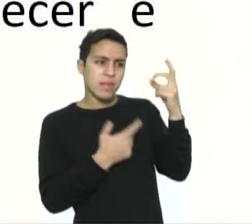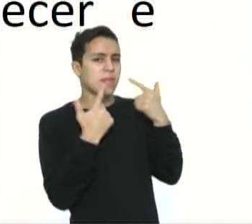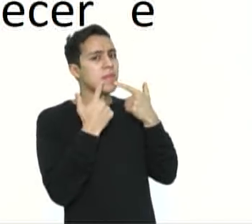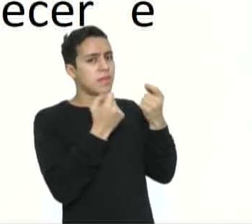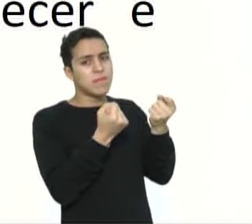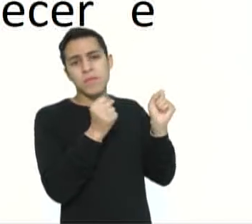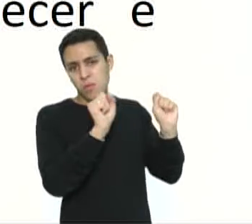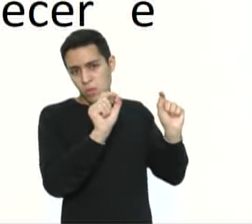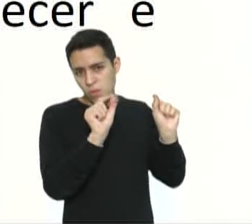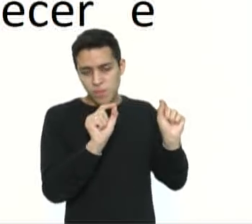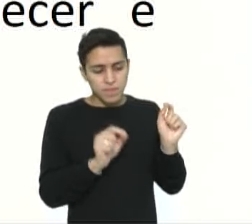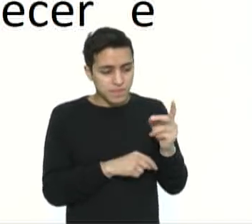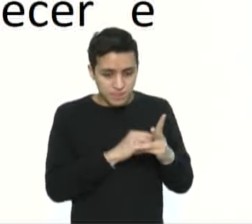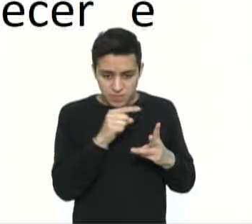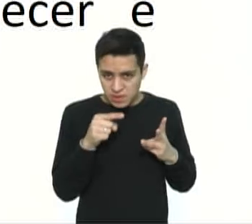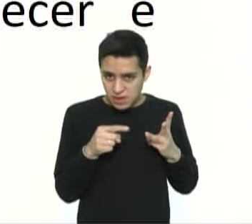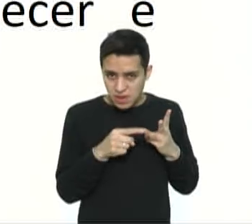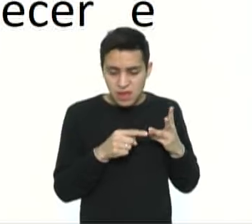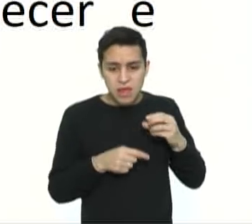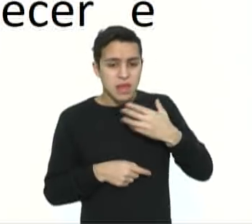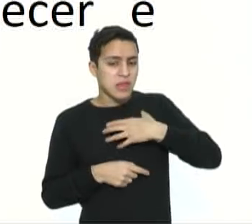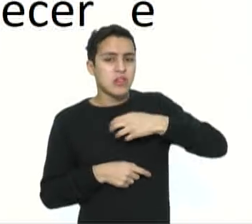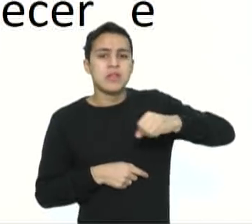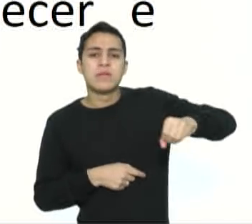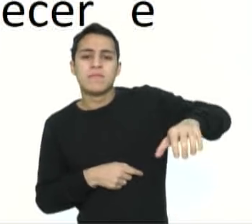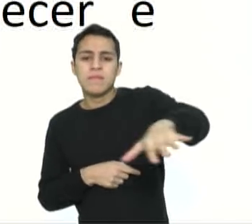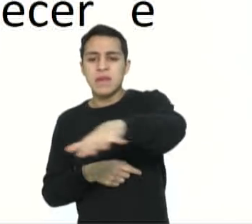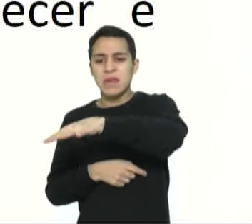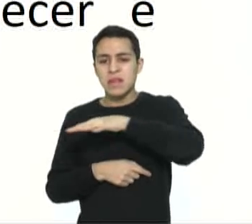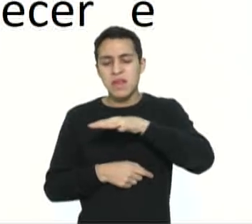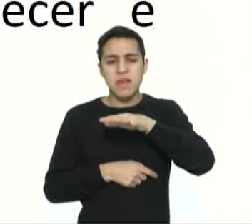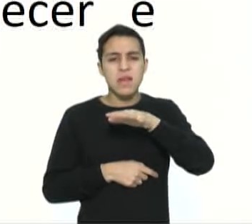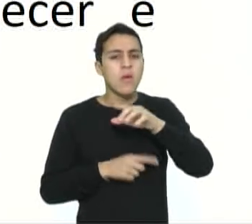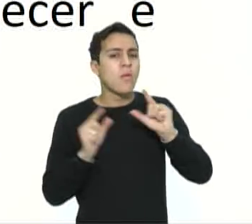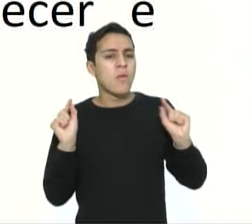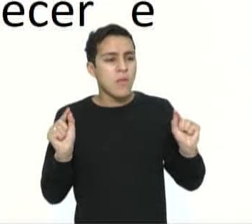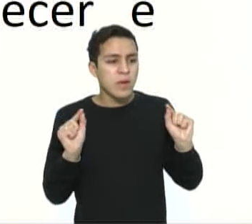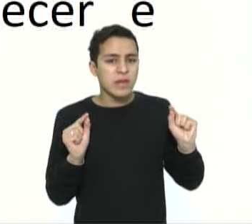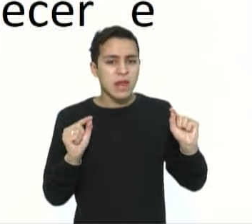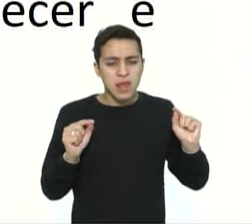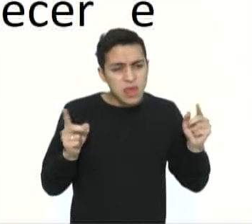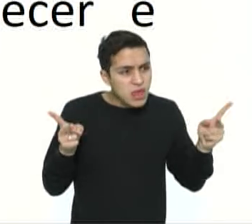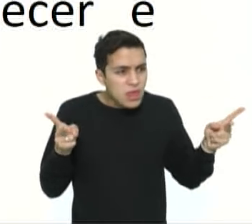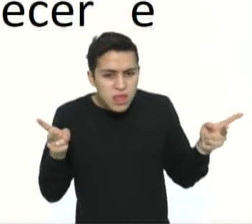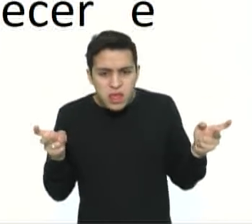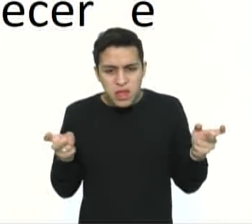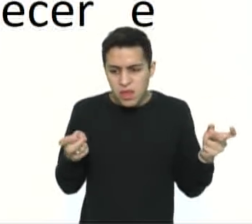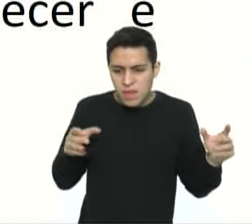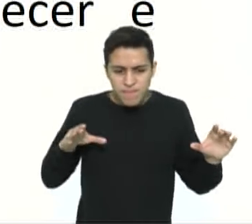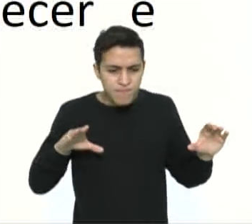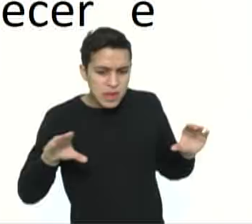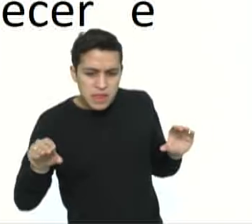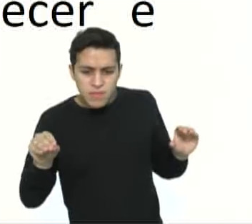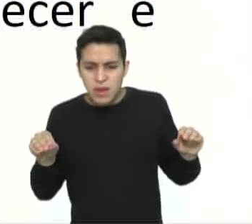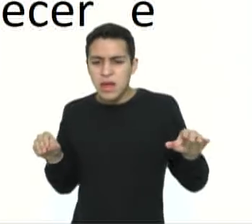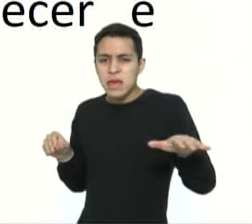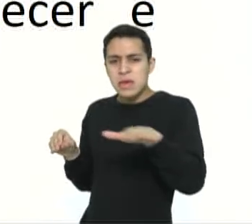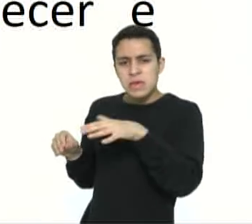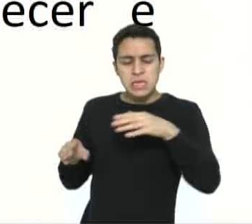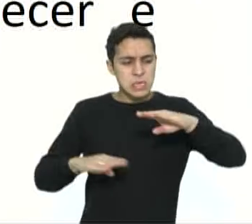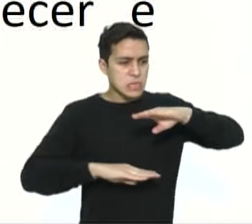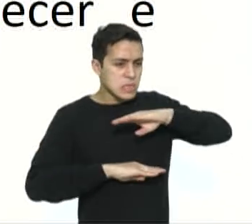linguística. 3. Espacial. É a disposição para reconhecer e manipular situações